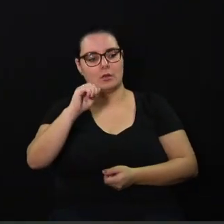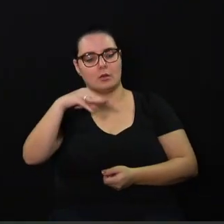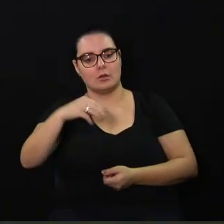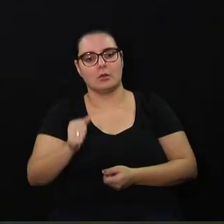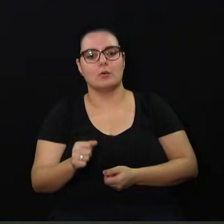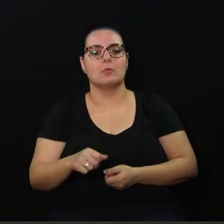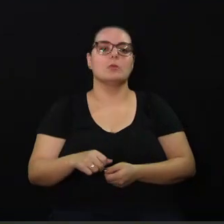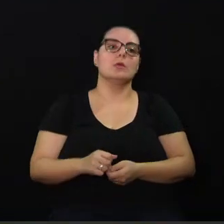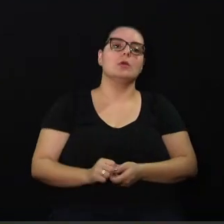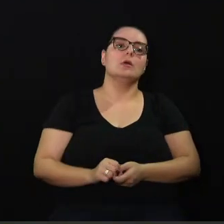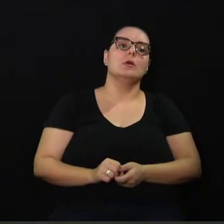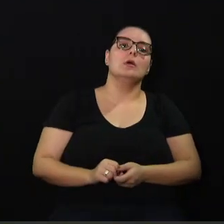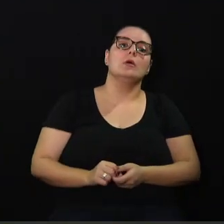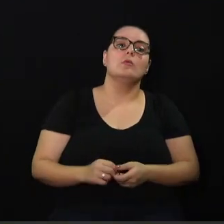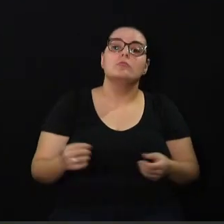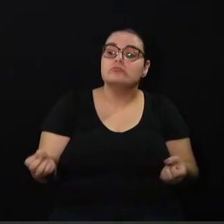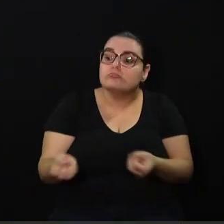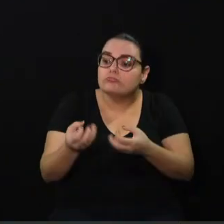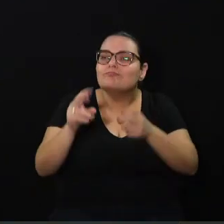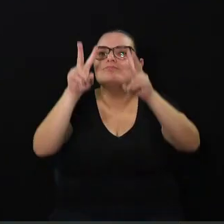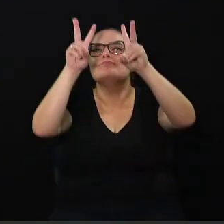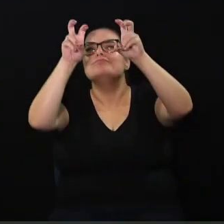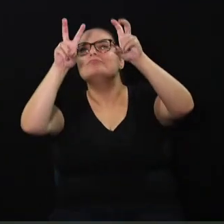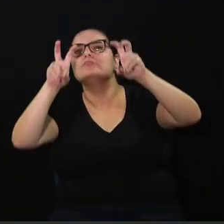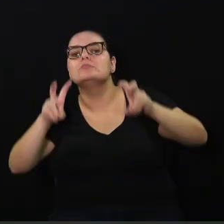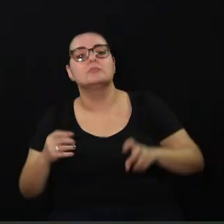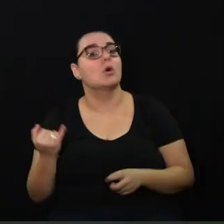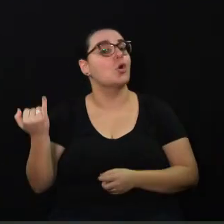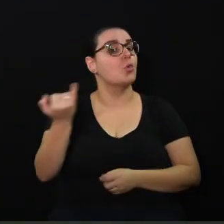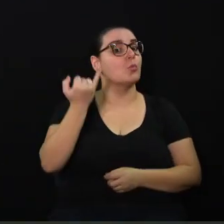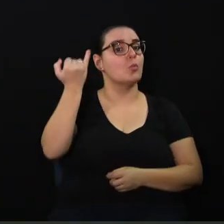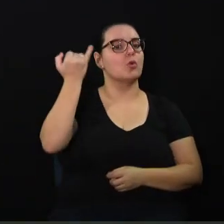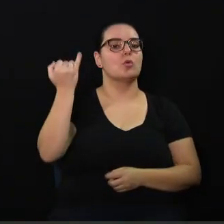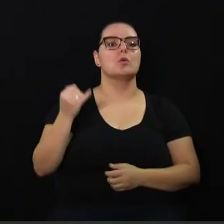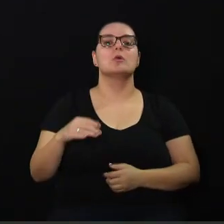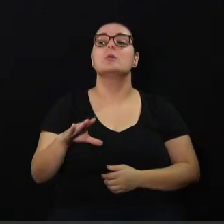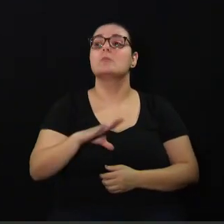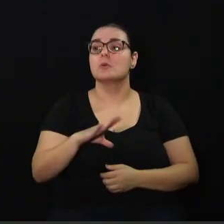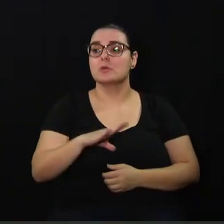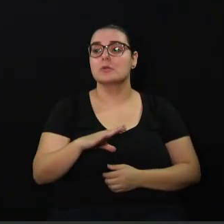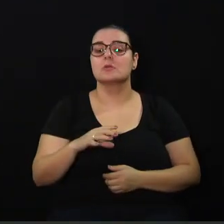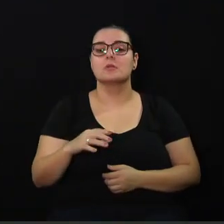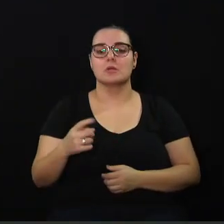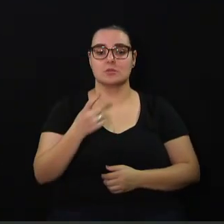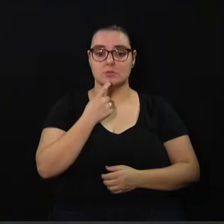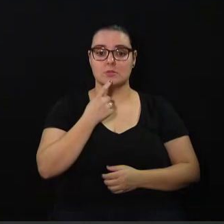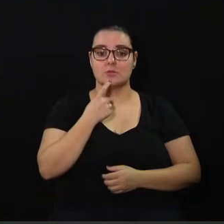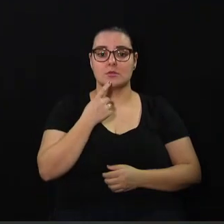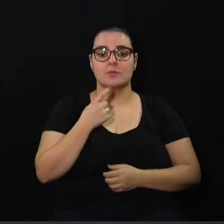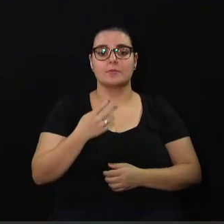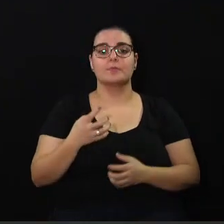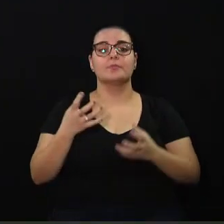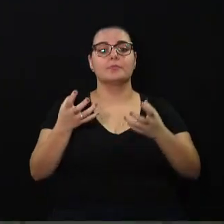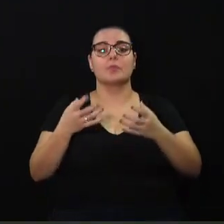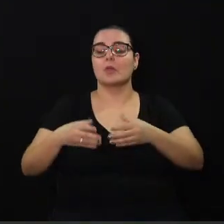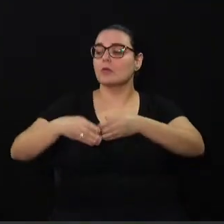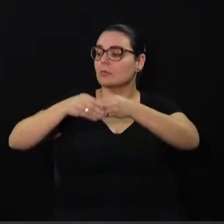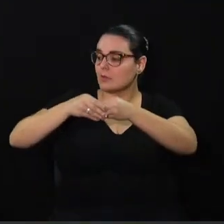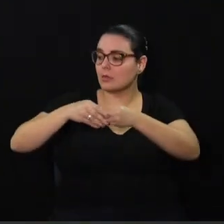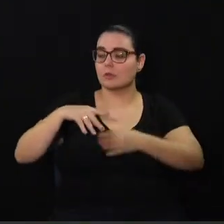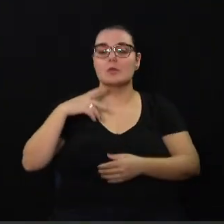recomentado temáticas bastante relevantes para a cidade de campinas quero cumprimentar a que os vereadores